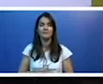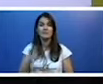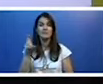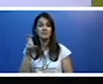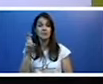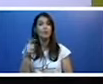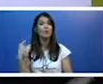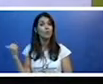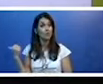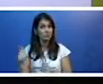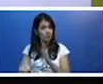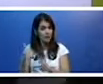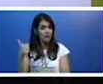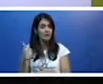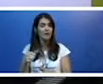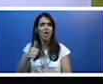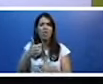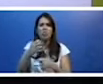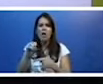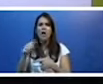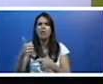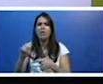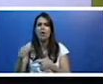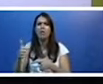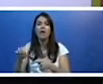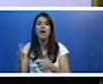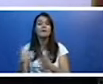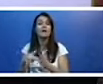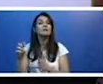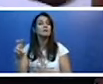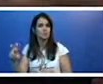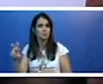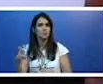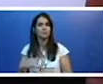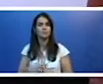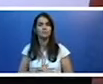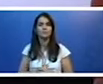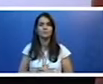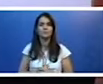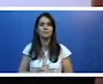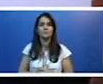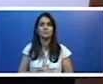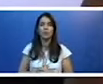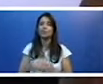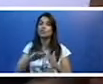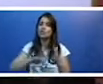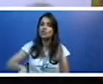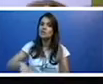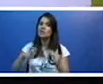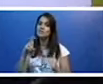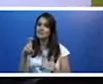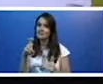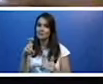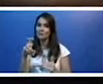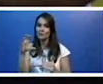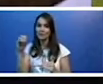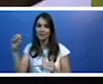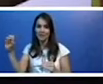5 vezes. Ou seja, a mesma coisa que eu tirar 5 zeros daqui.